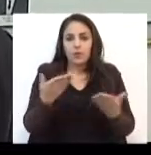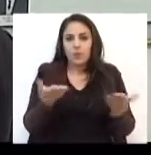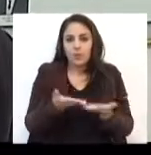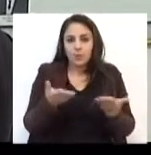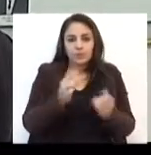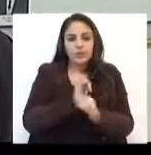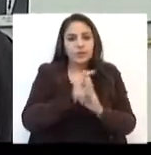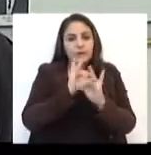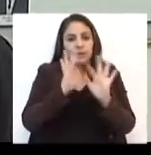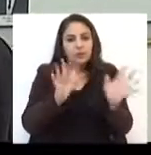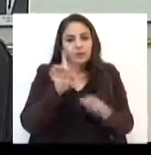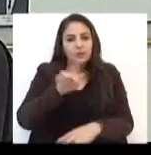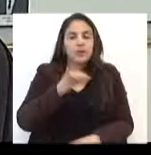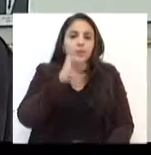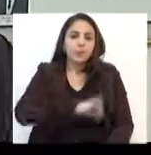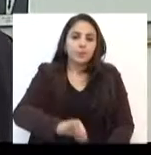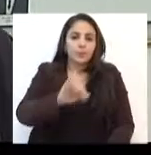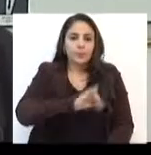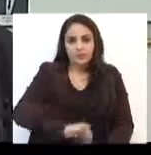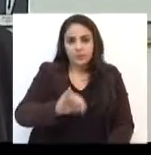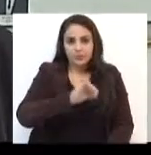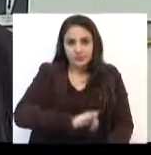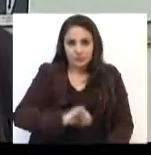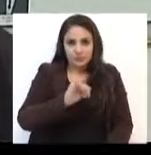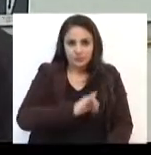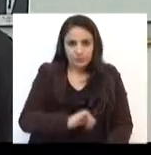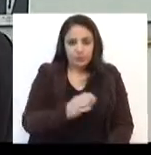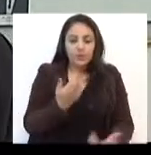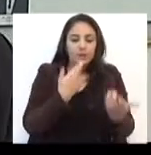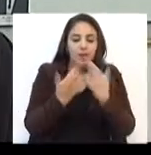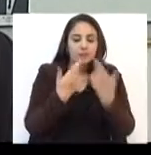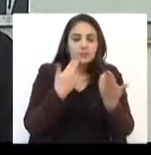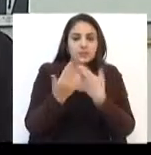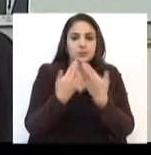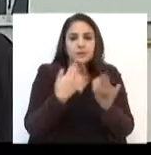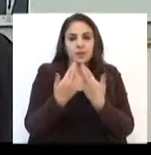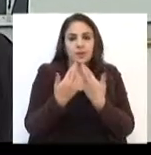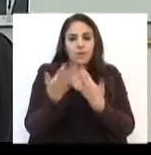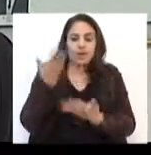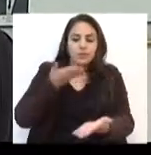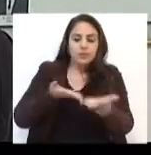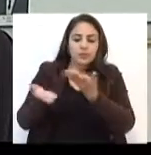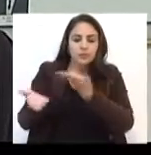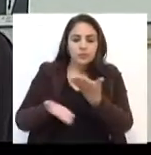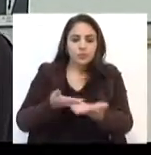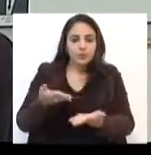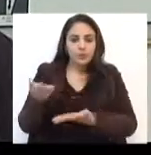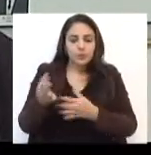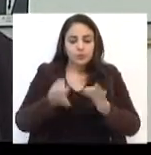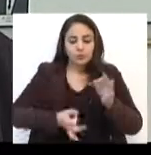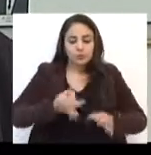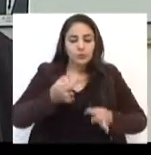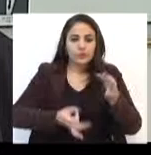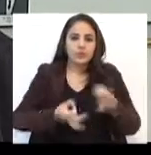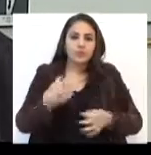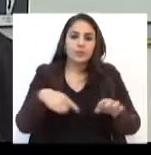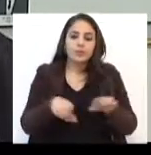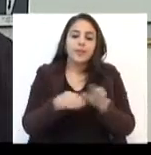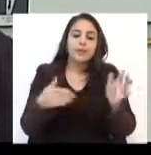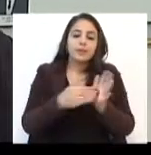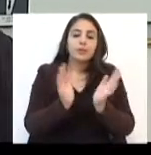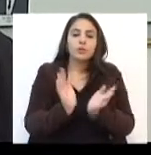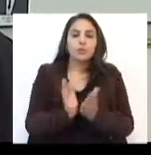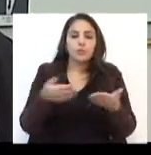dúvida, de uma importância enorme no que diz respeito a atendimento da parte judiciária até no